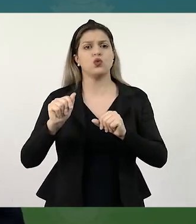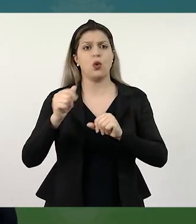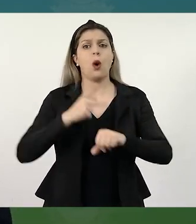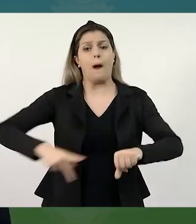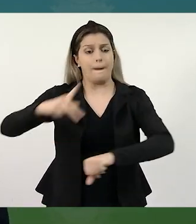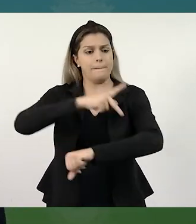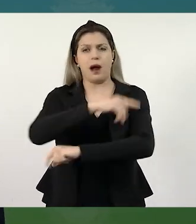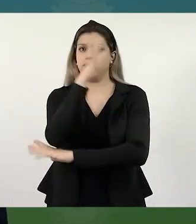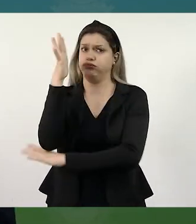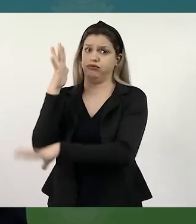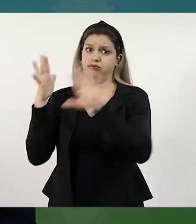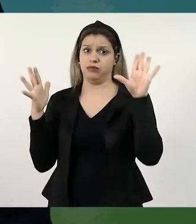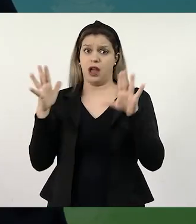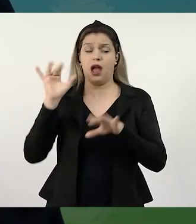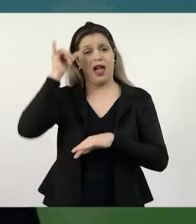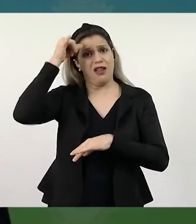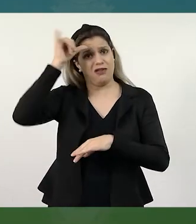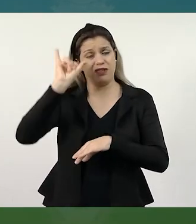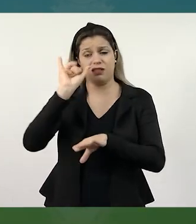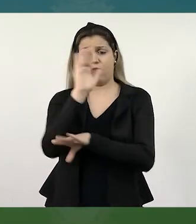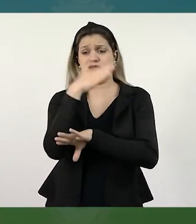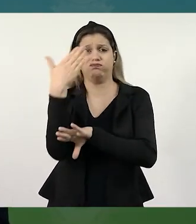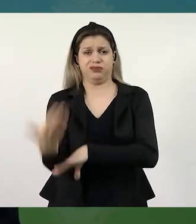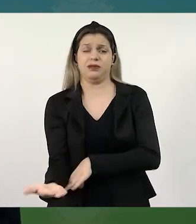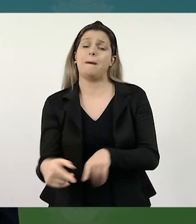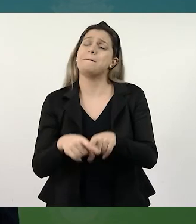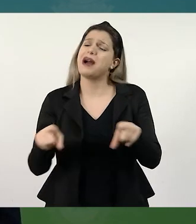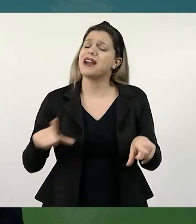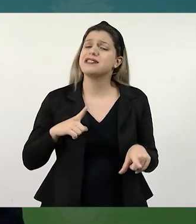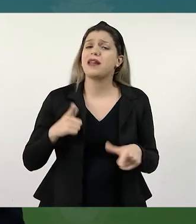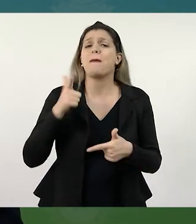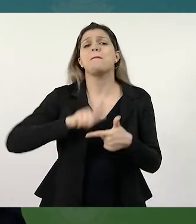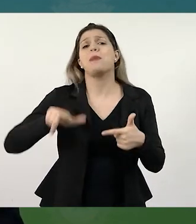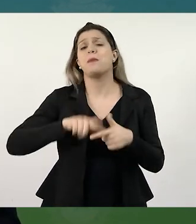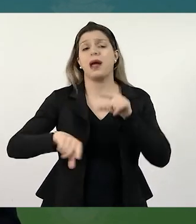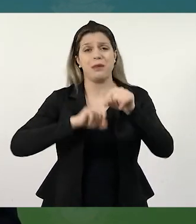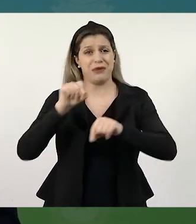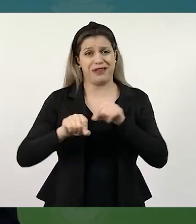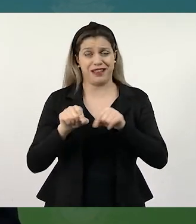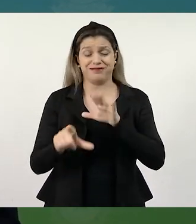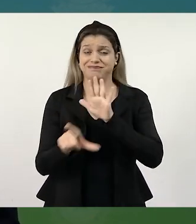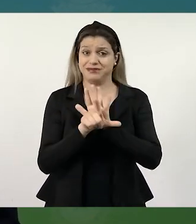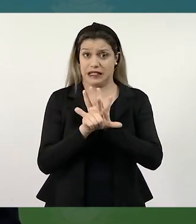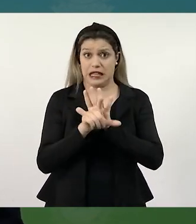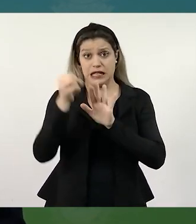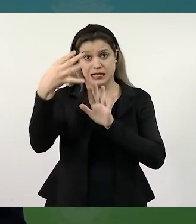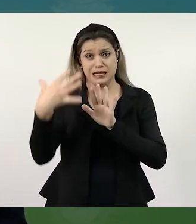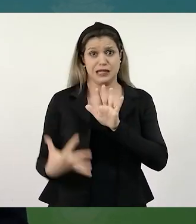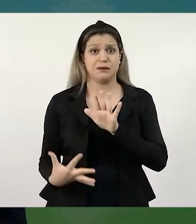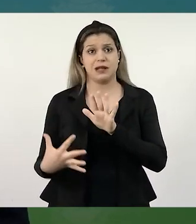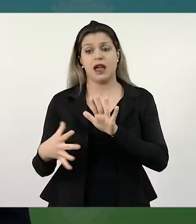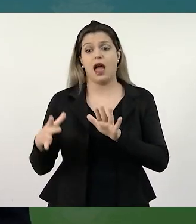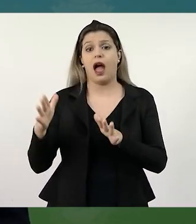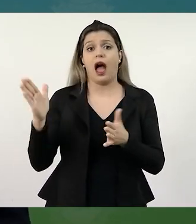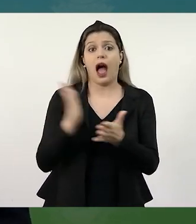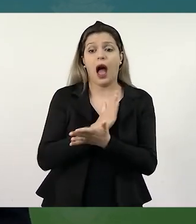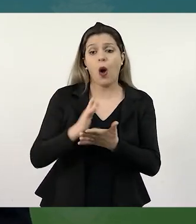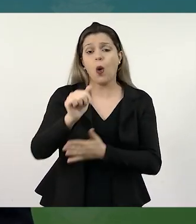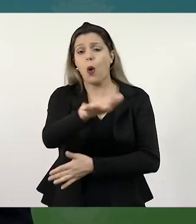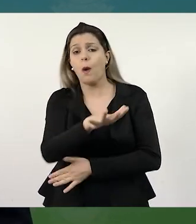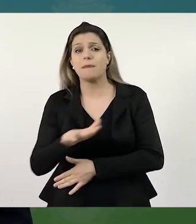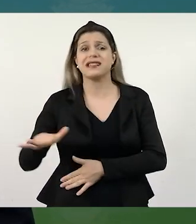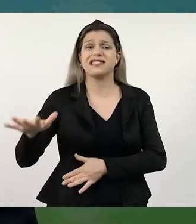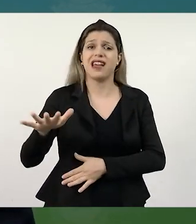mais desmatamento. Só tem um problema. Esta mesma lei, ela está dizendo que algumas